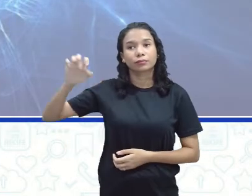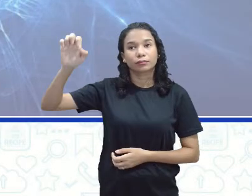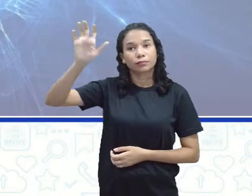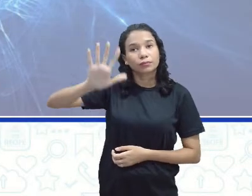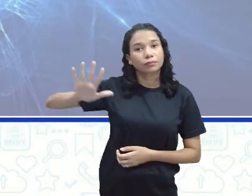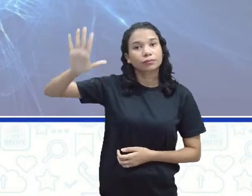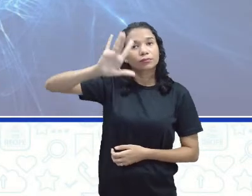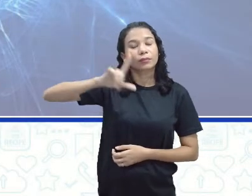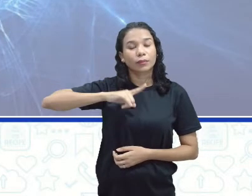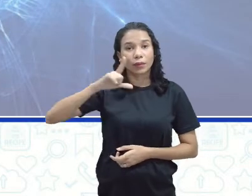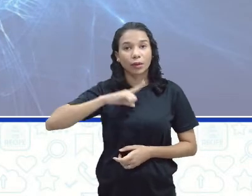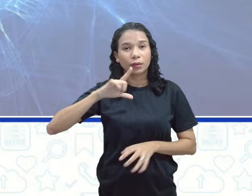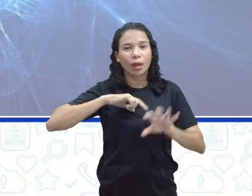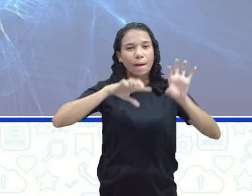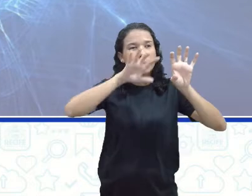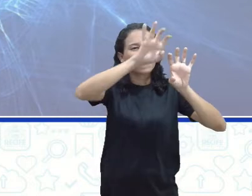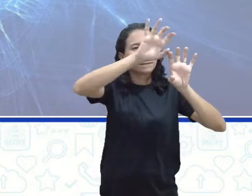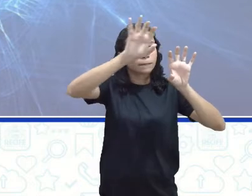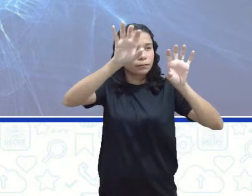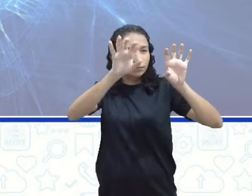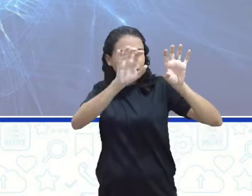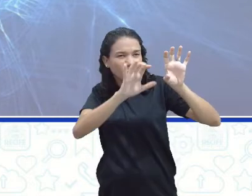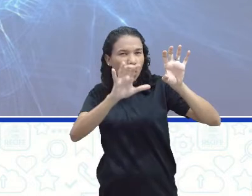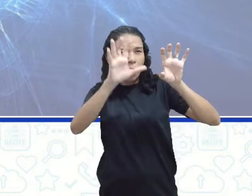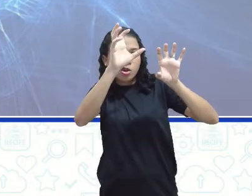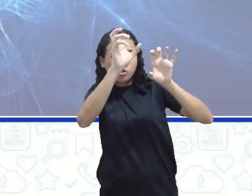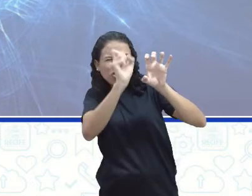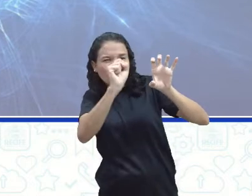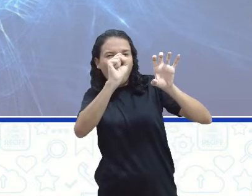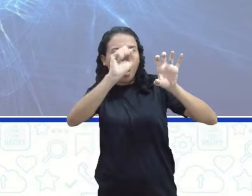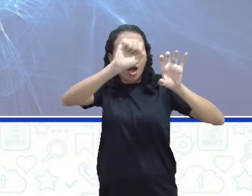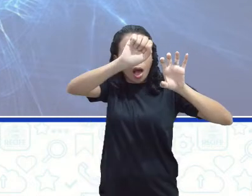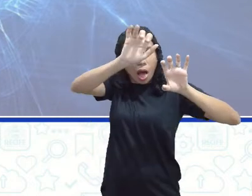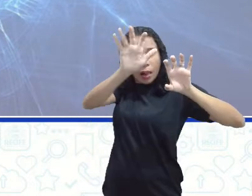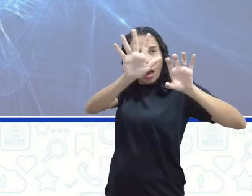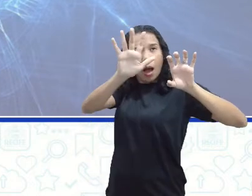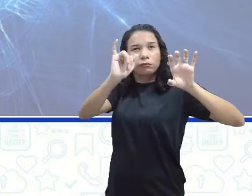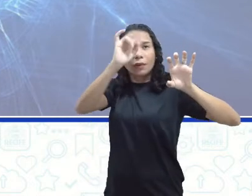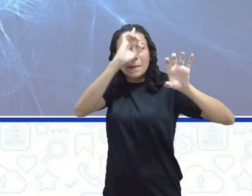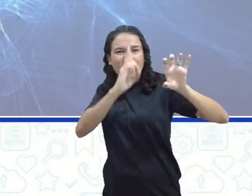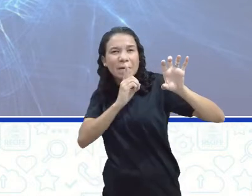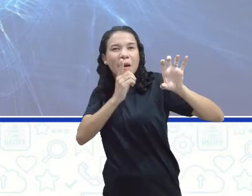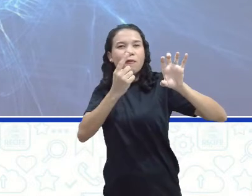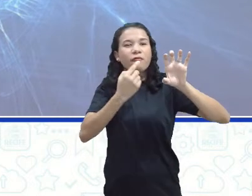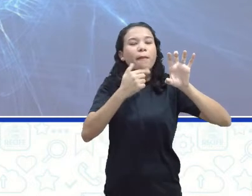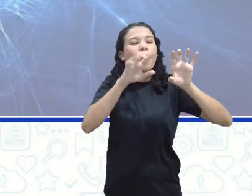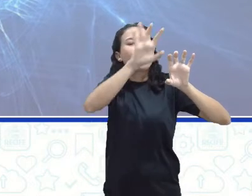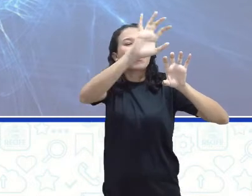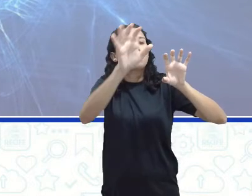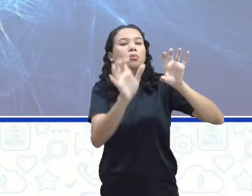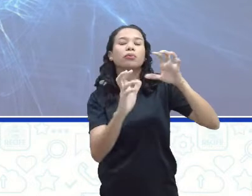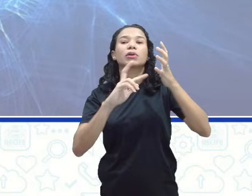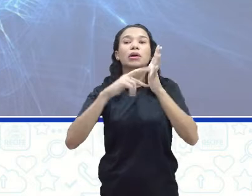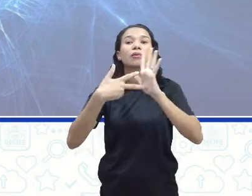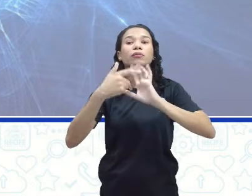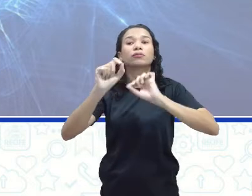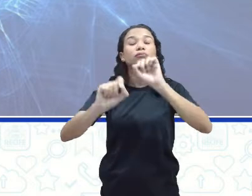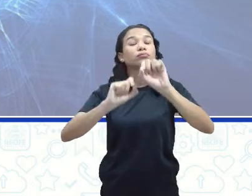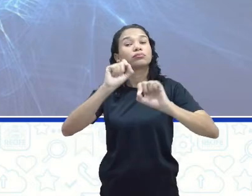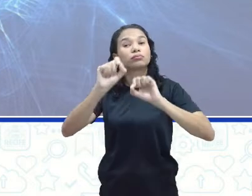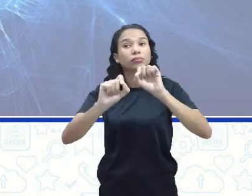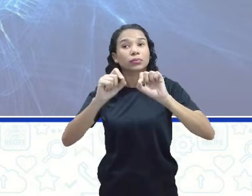tem essas áreas aí, mais escuras, mais claras, amarelo, vermelho. Isso significa o que, meu aluno? Está escrito